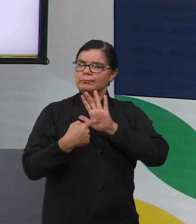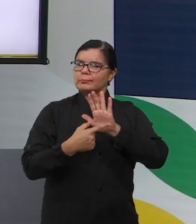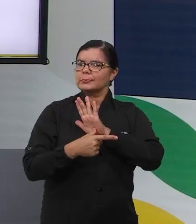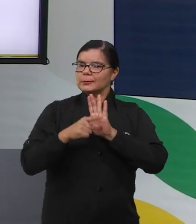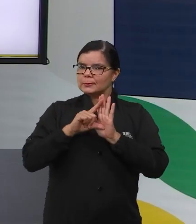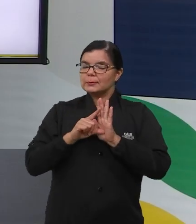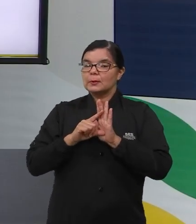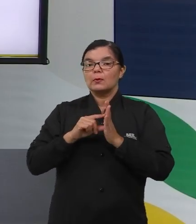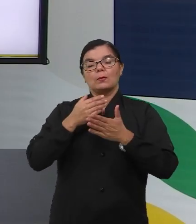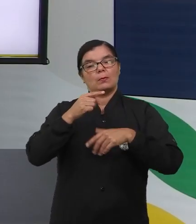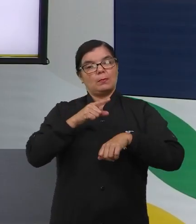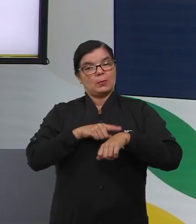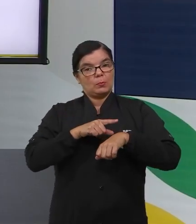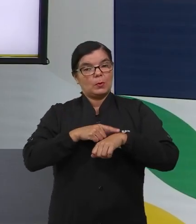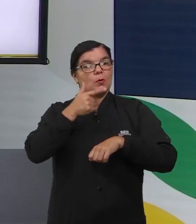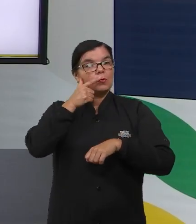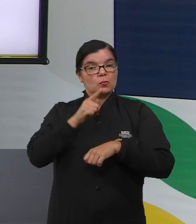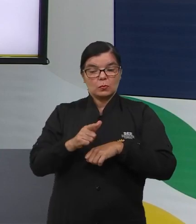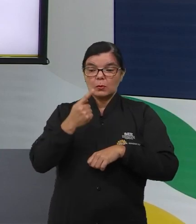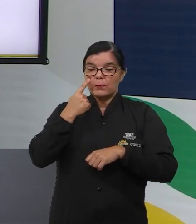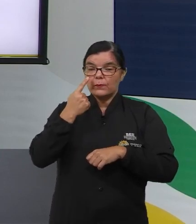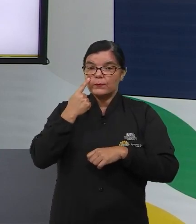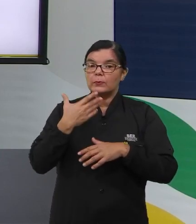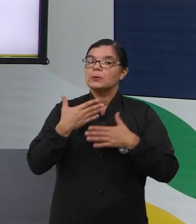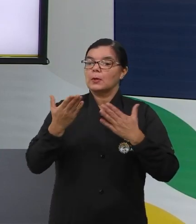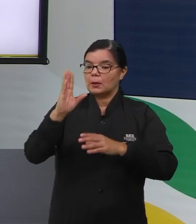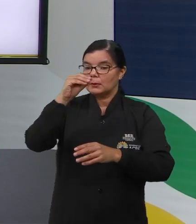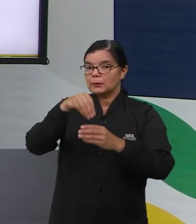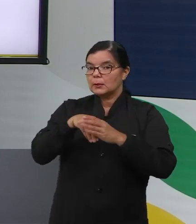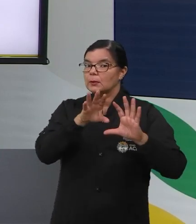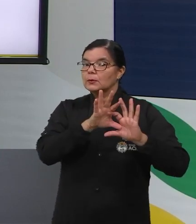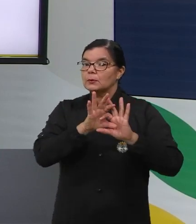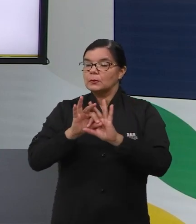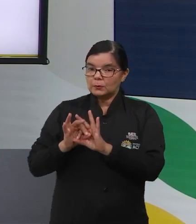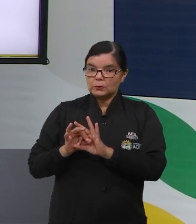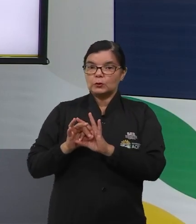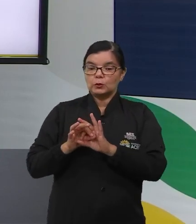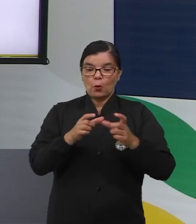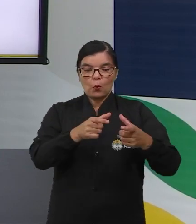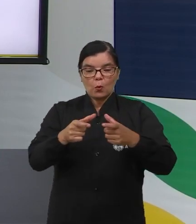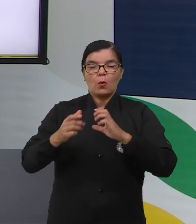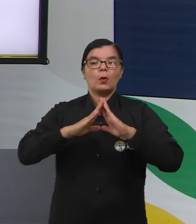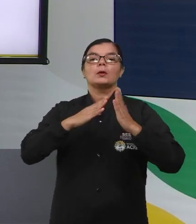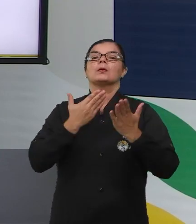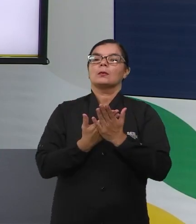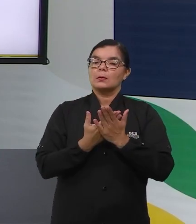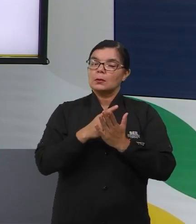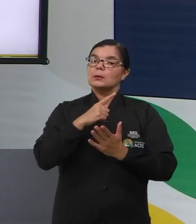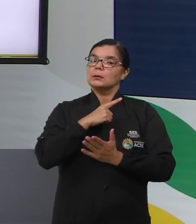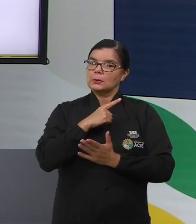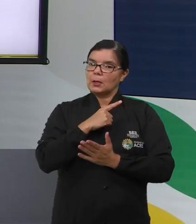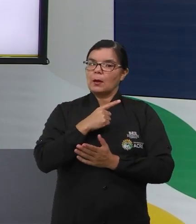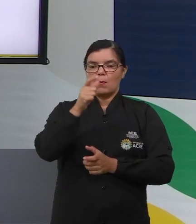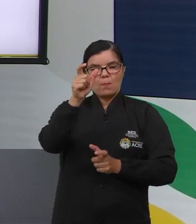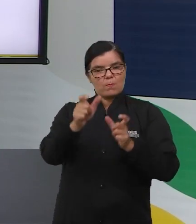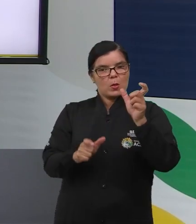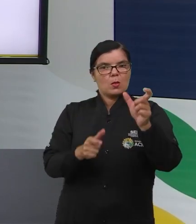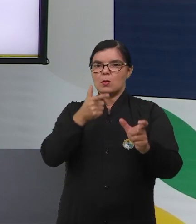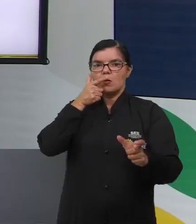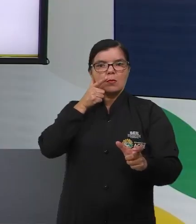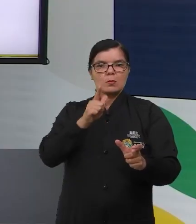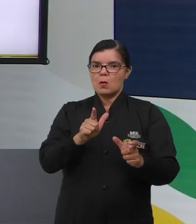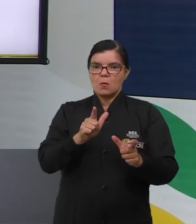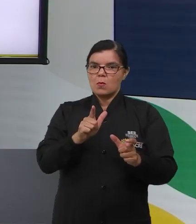anteriormente. A partir do momento que eu consigo identificar que dentro de um contexto de um ambiente escolar tem indivíduos que não